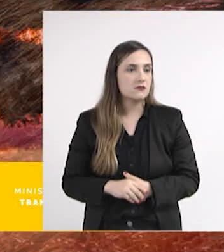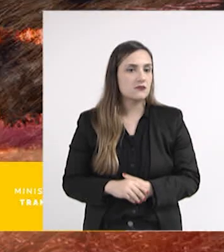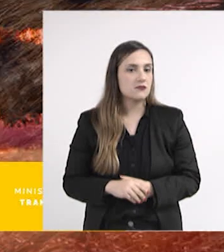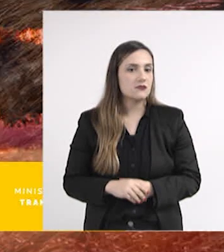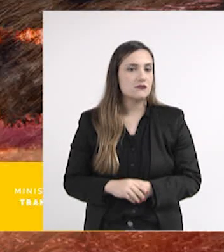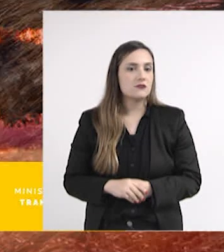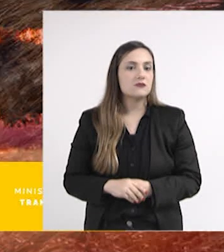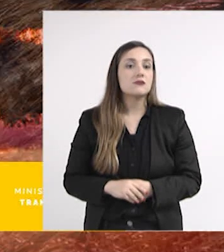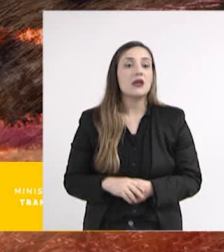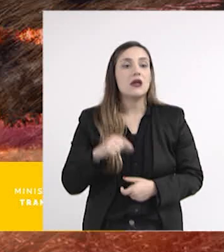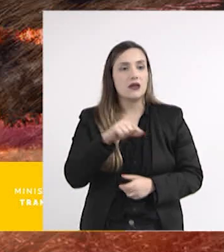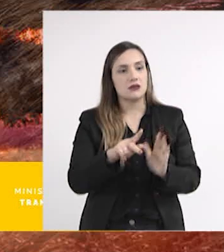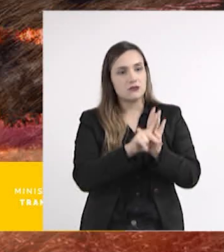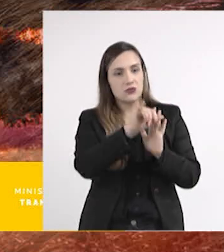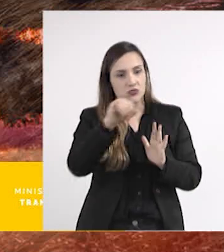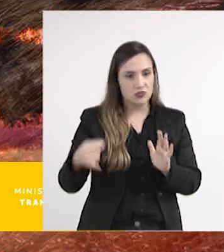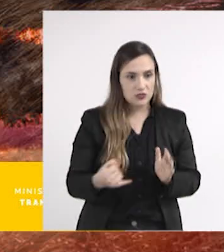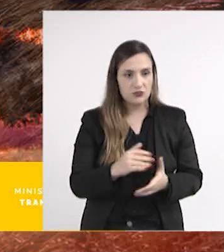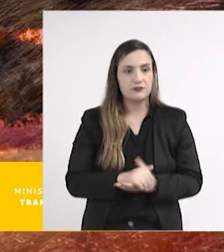Esse projeto